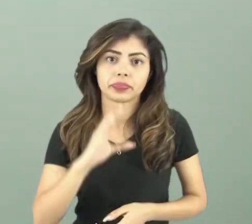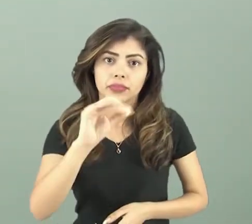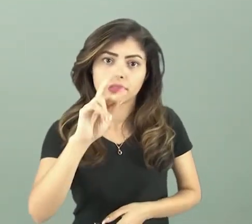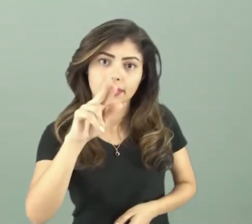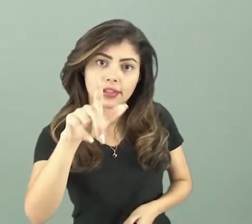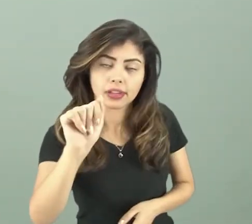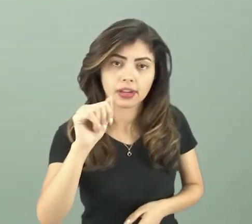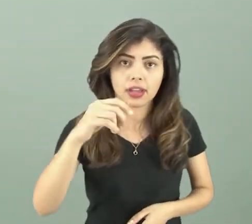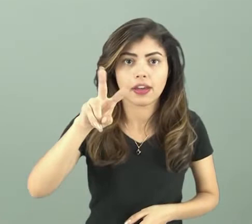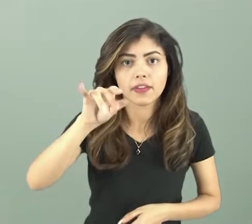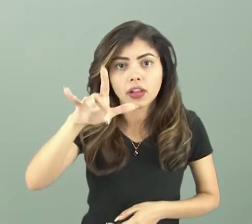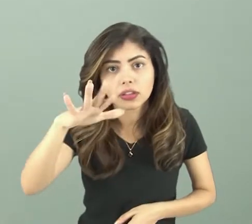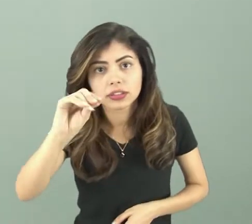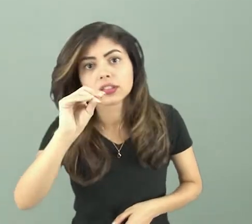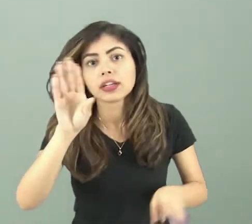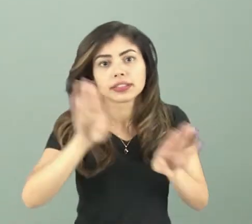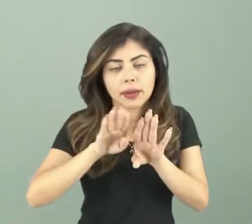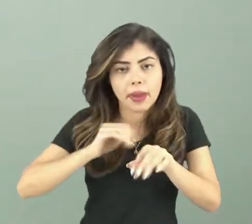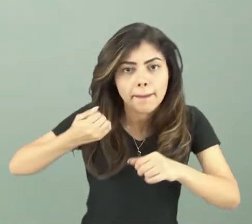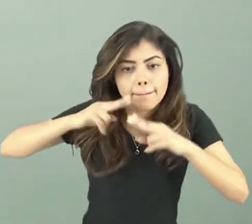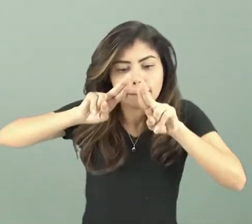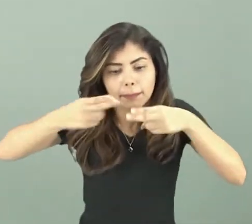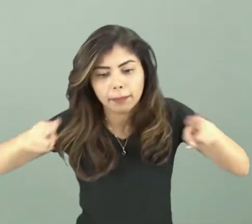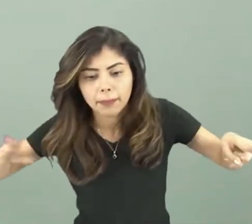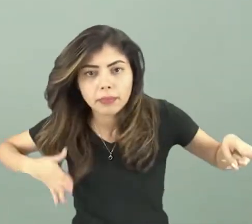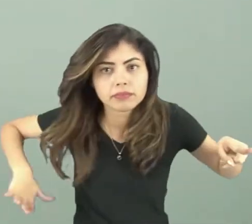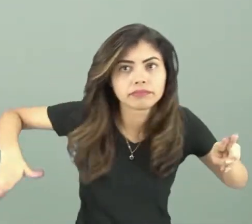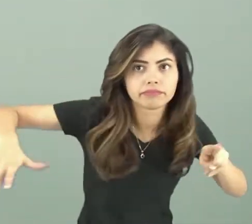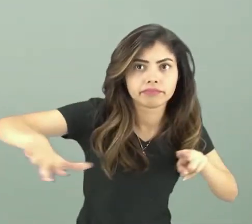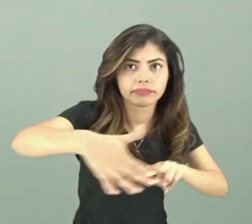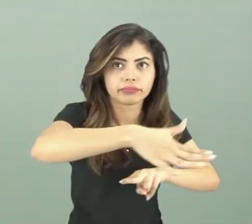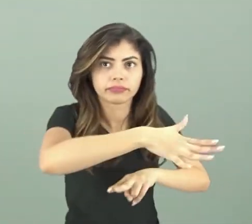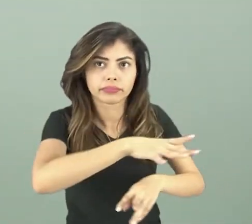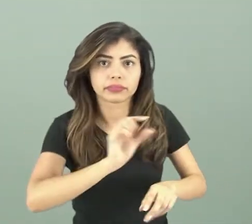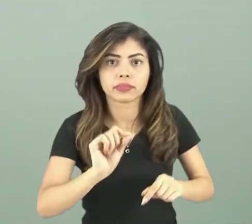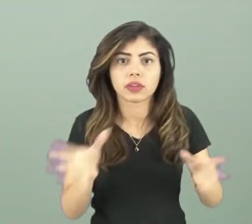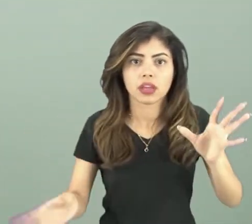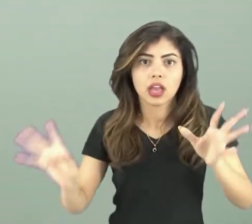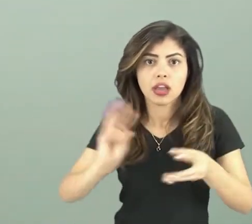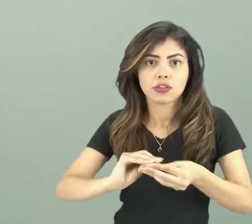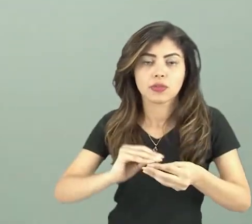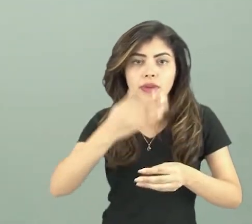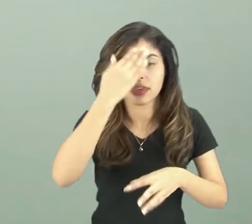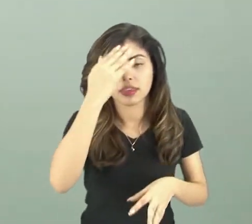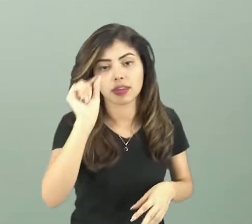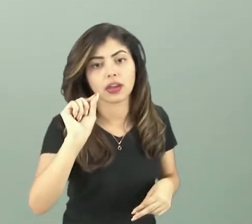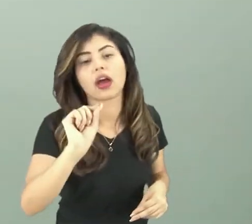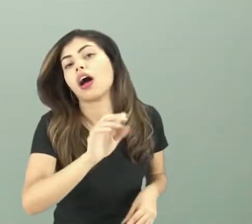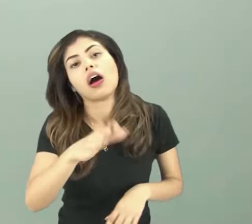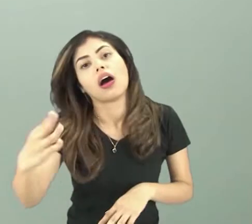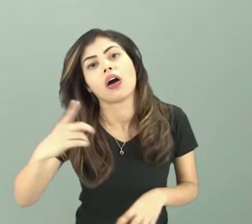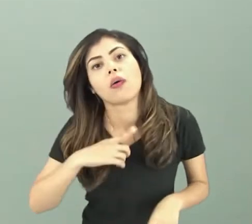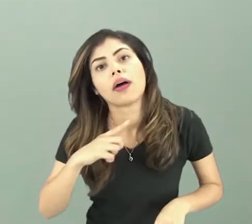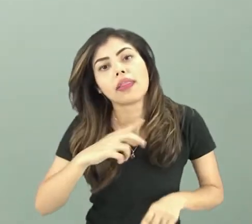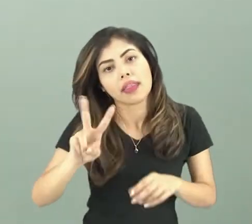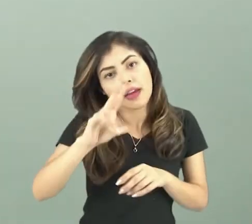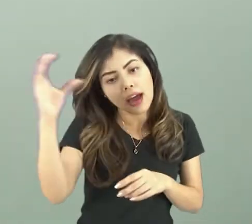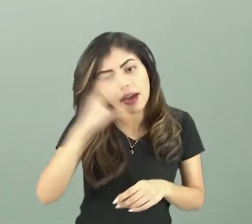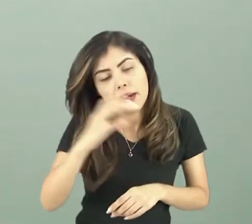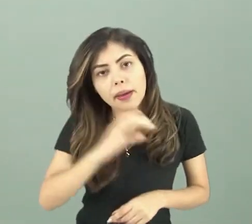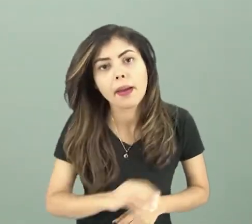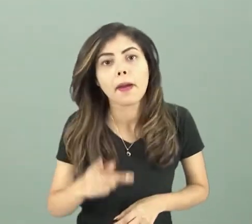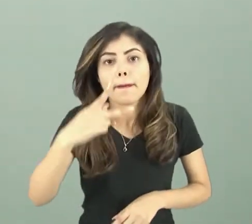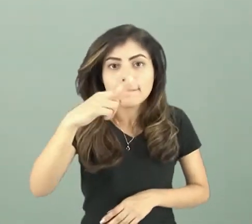Carga, velocidade e o campo magnético. Então, para você resumir e entender, quando a velocidade